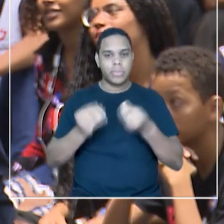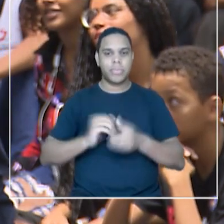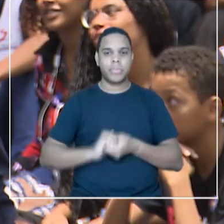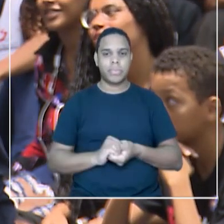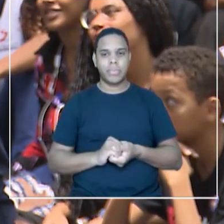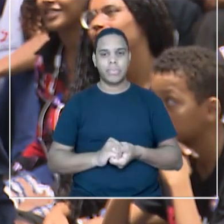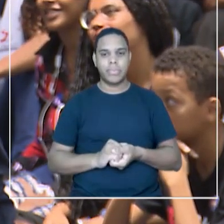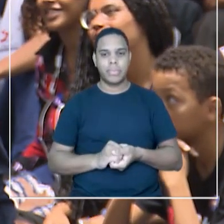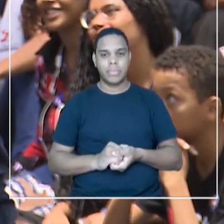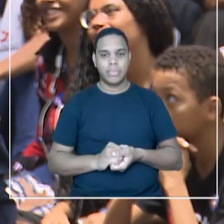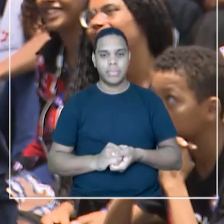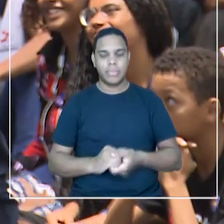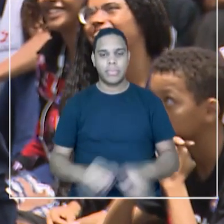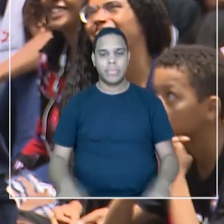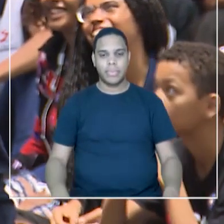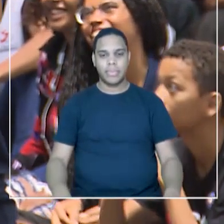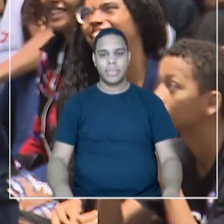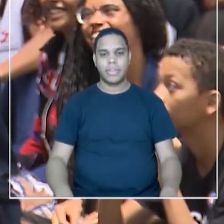entendeu?